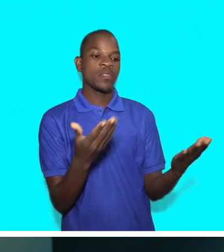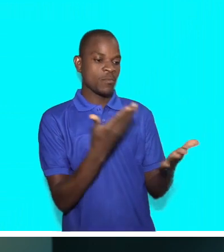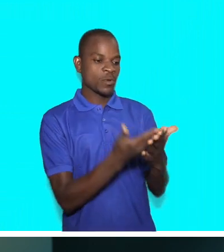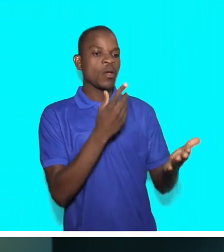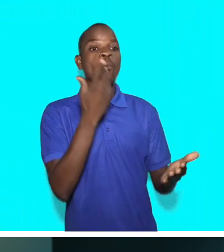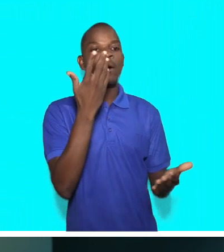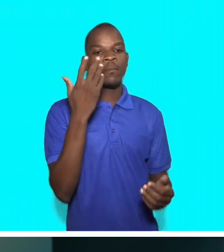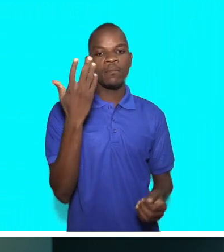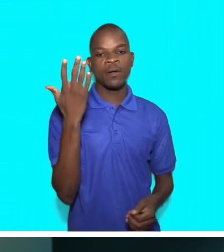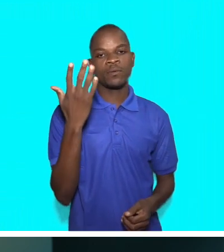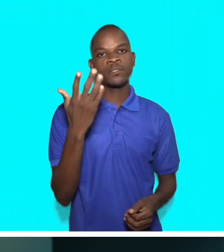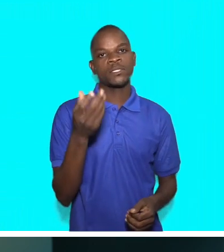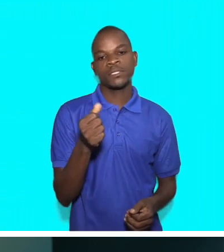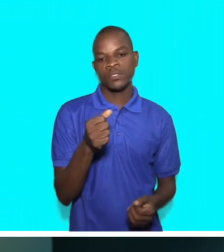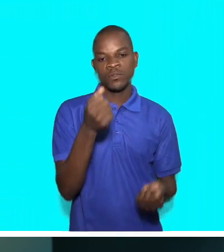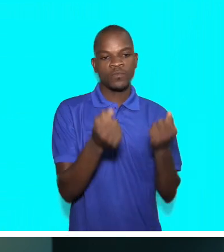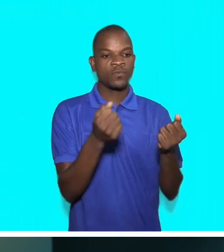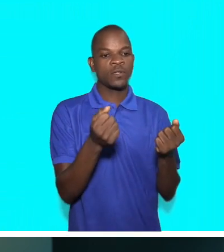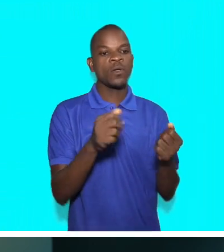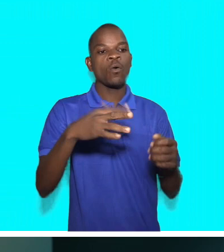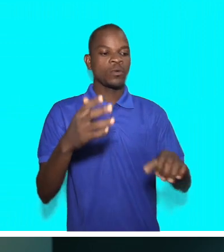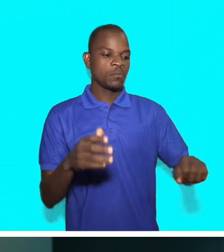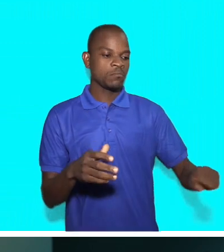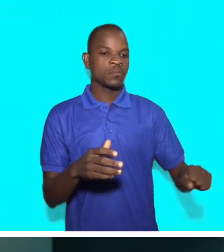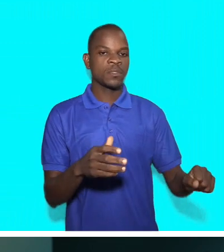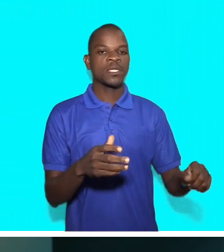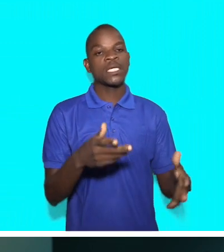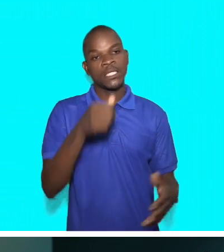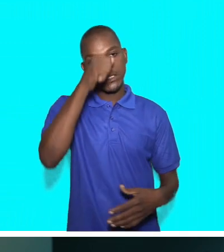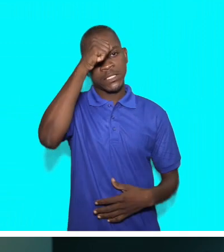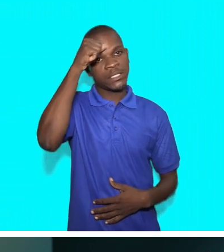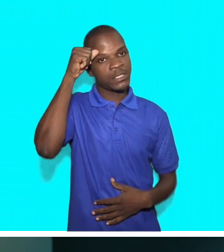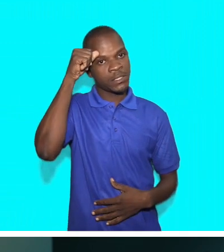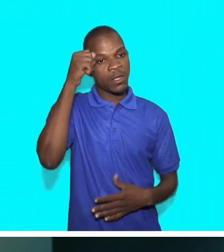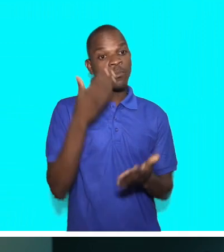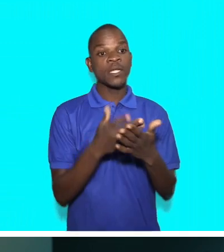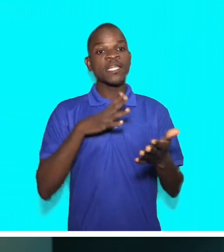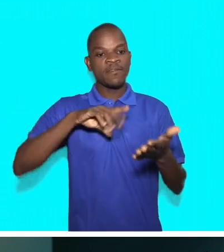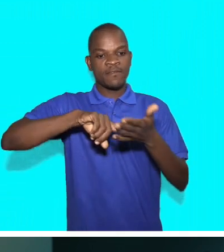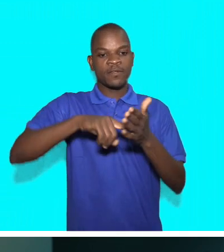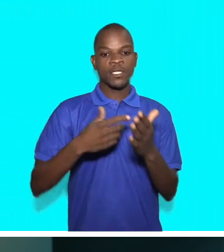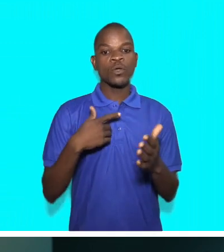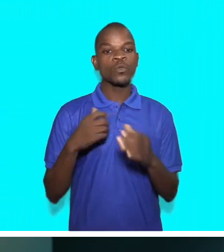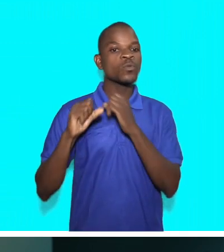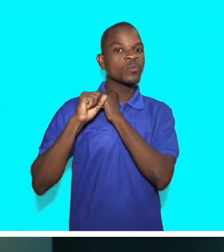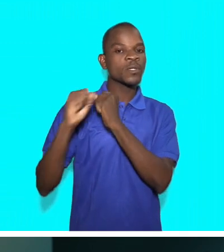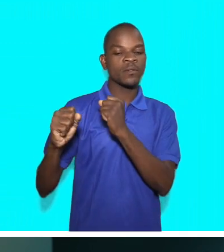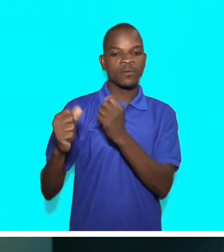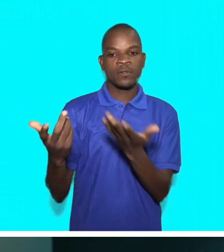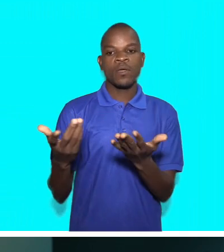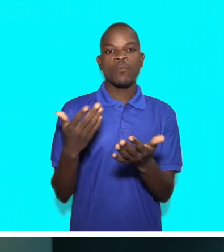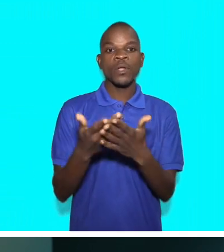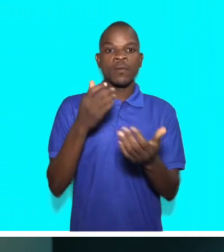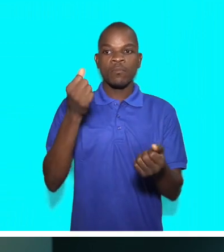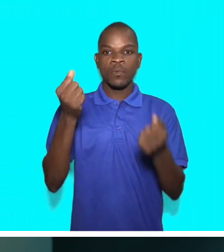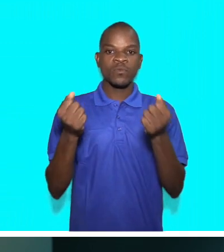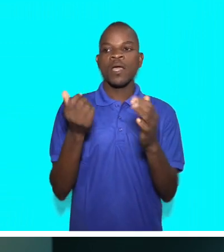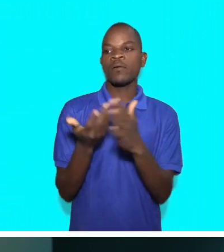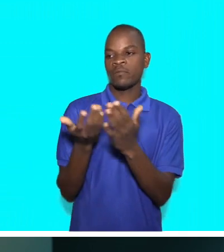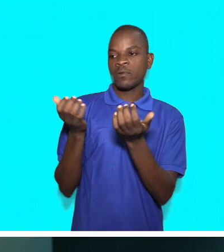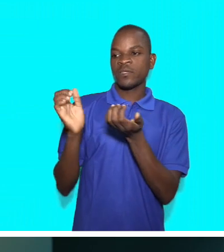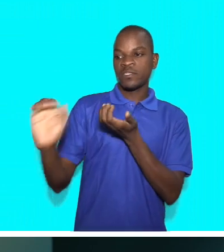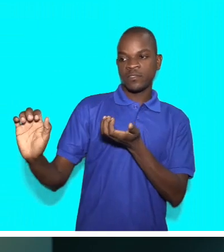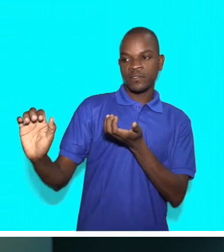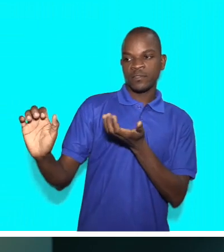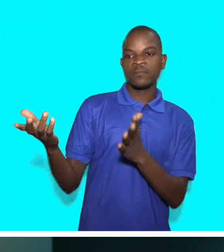bengala. um pouco complicado. Cada vez em que sou obrigado, justamente por causa da condução que é defensiva. É preciso ser flexível, porque